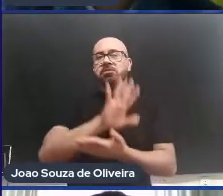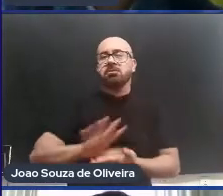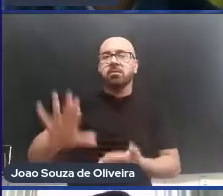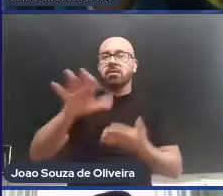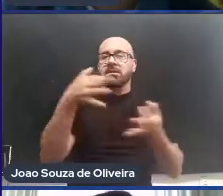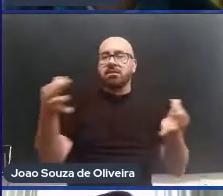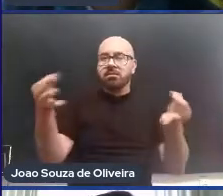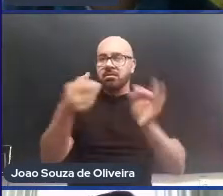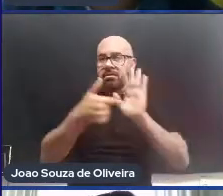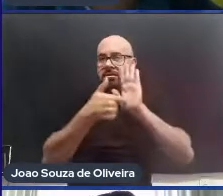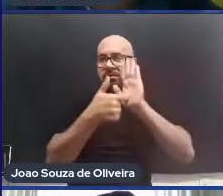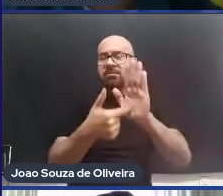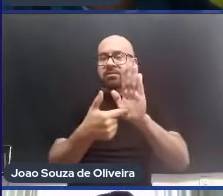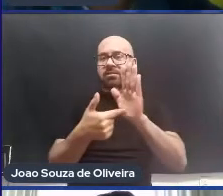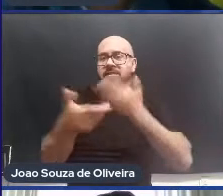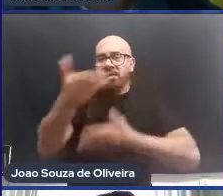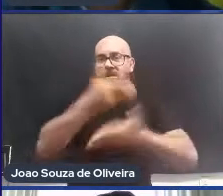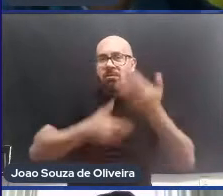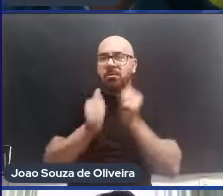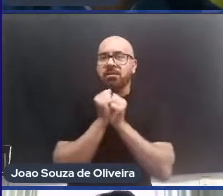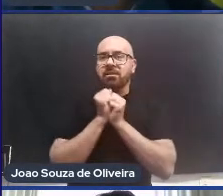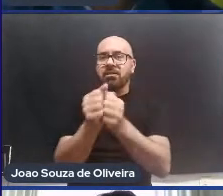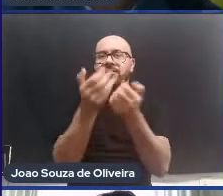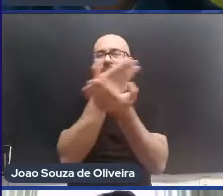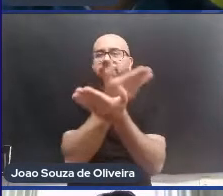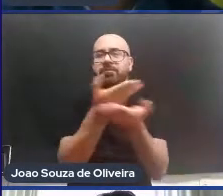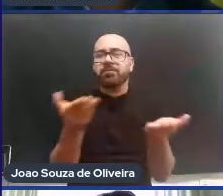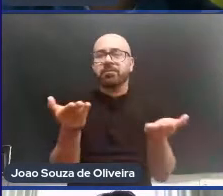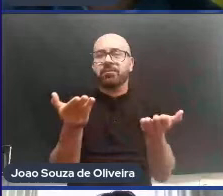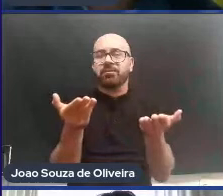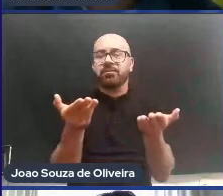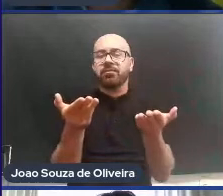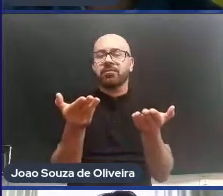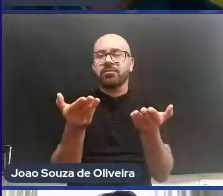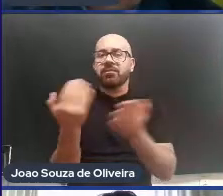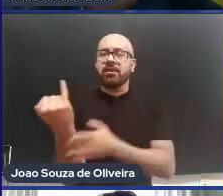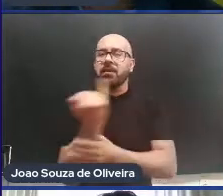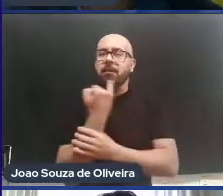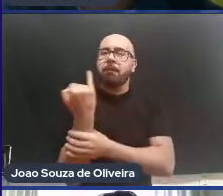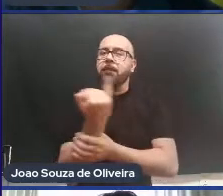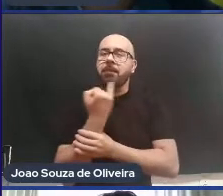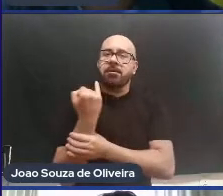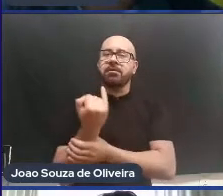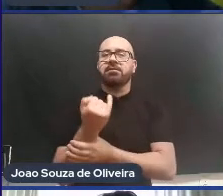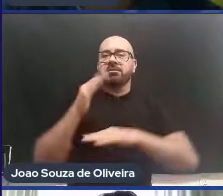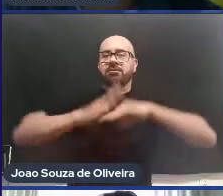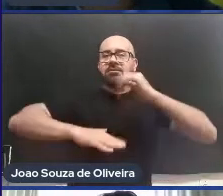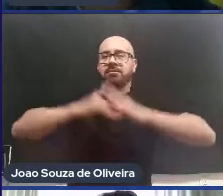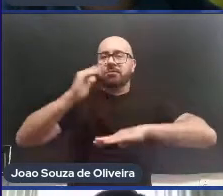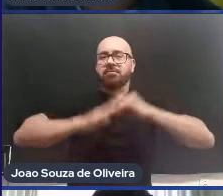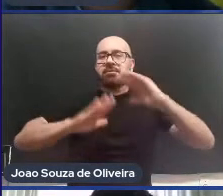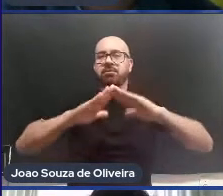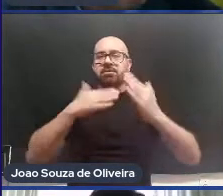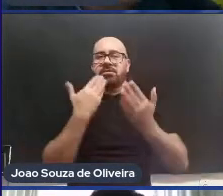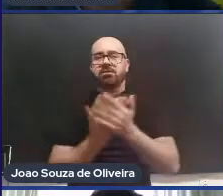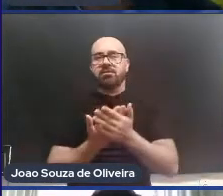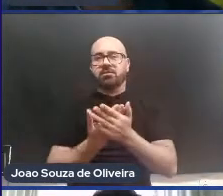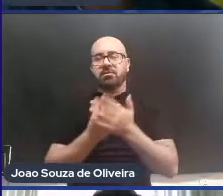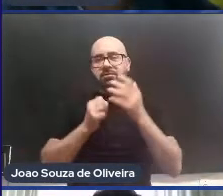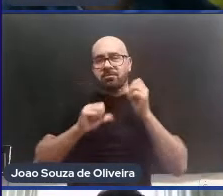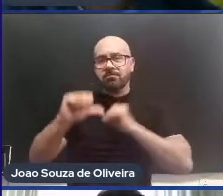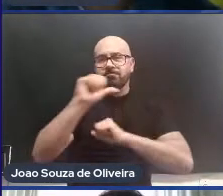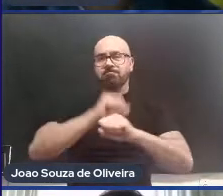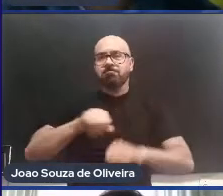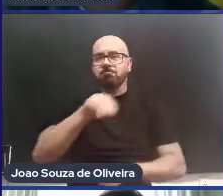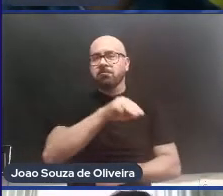esse tá ela compartilhar a essa importância das práticas da escola de mudar um